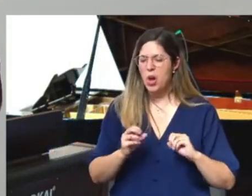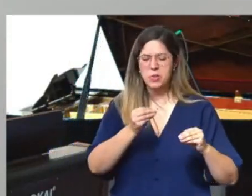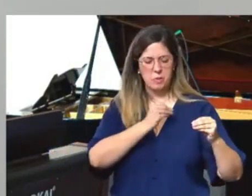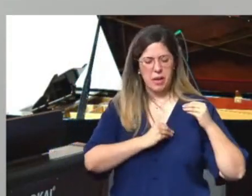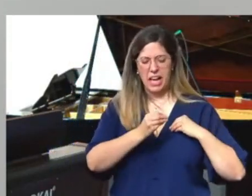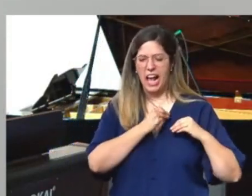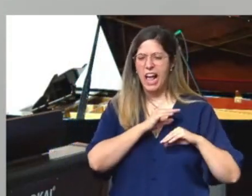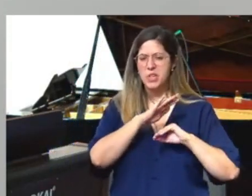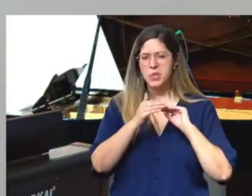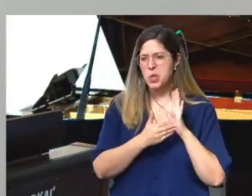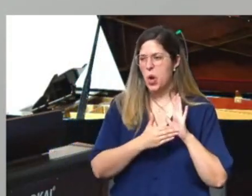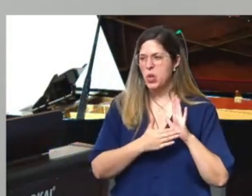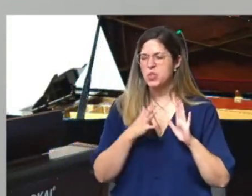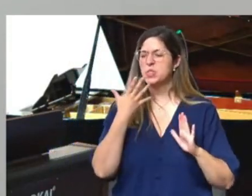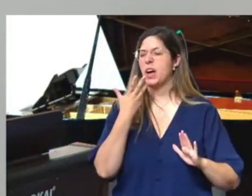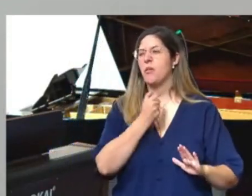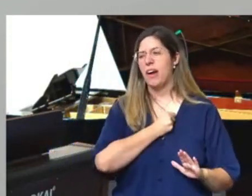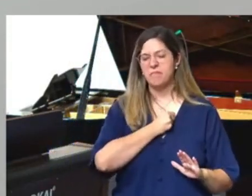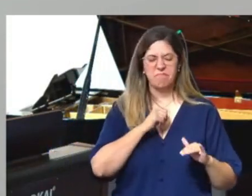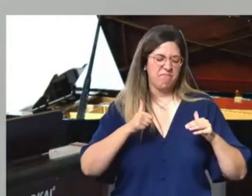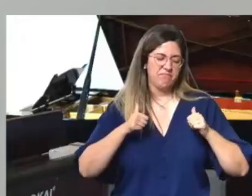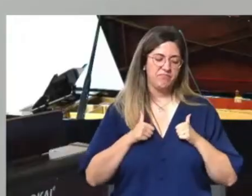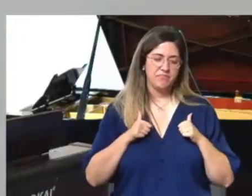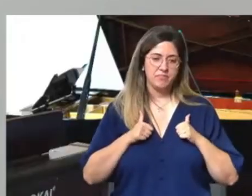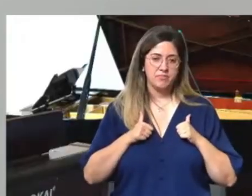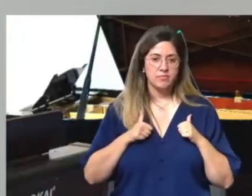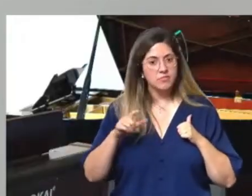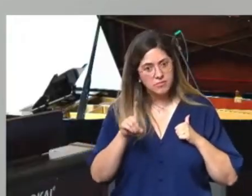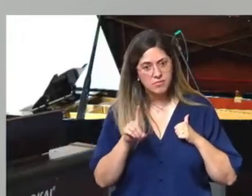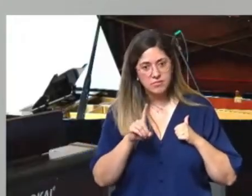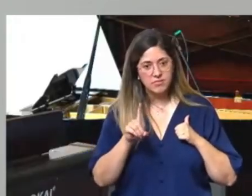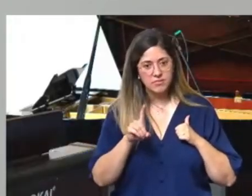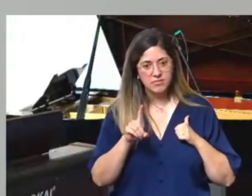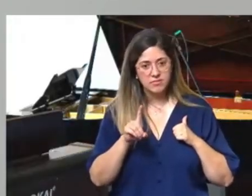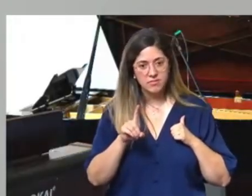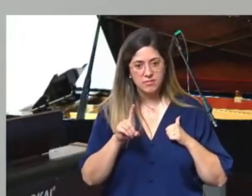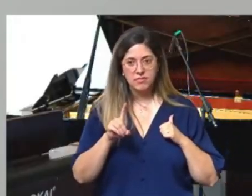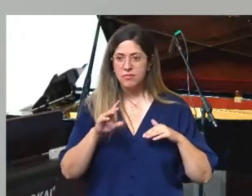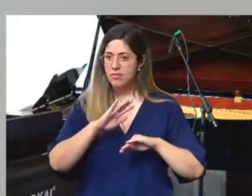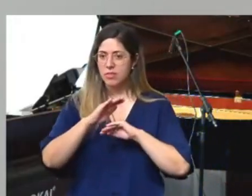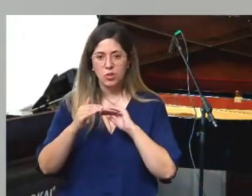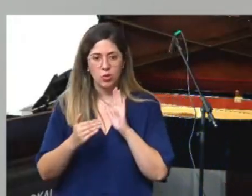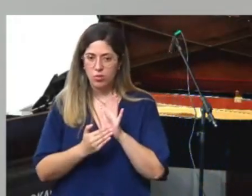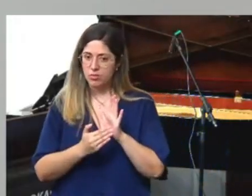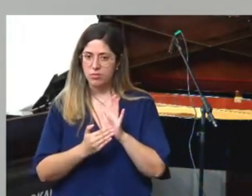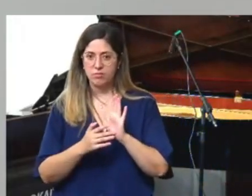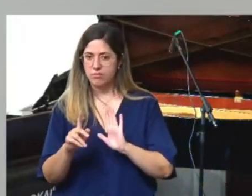Olhar para a história da humanidade e dizer: não, absolutamente todos serão salvos,